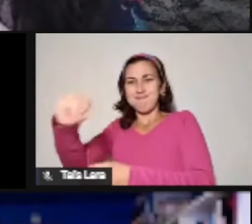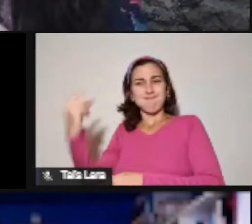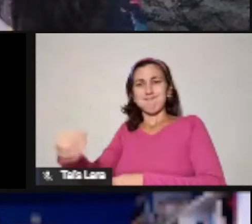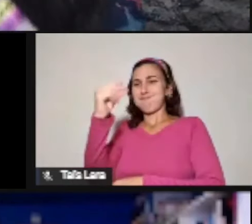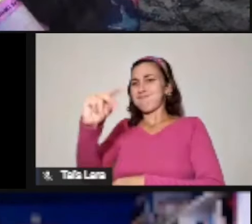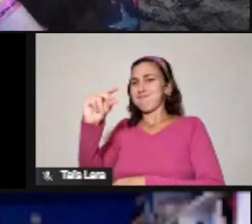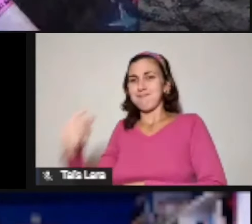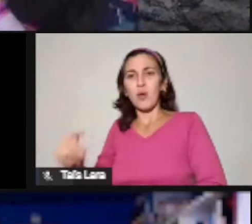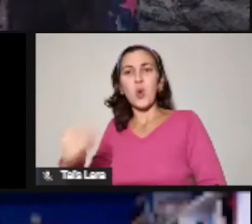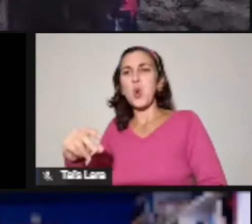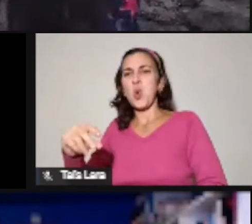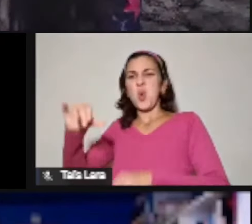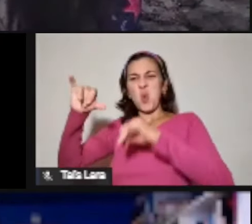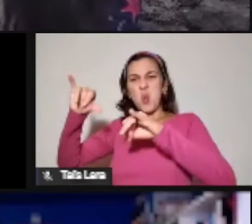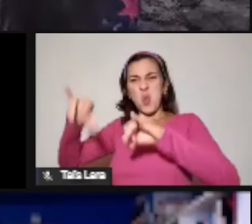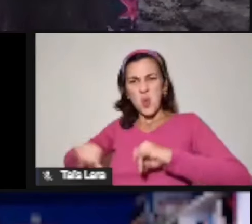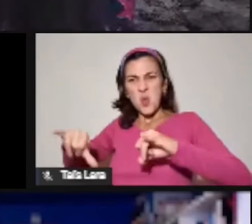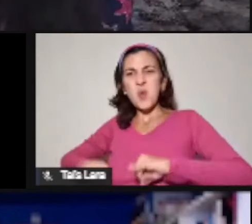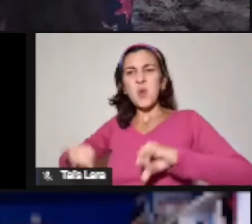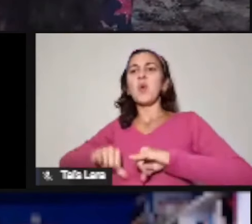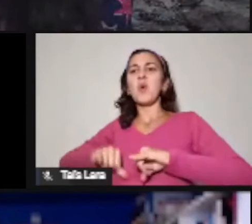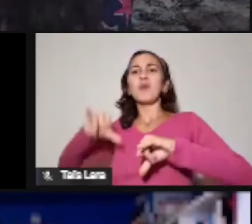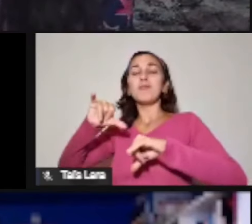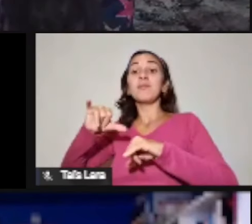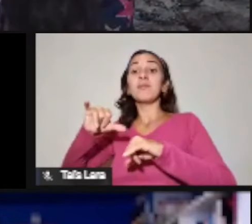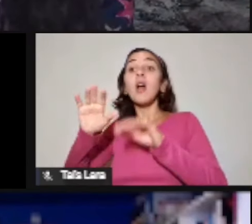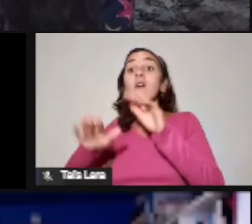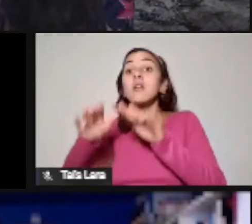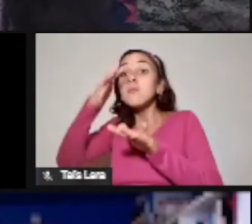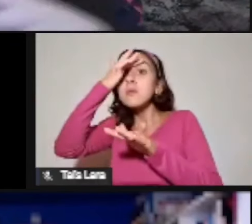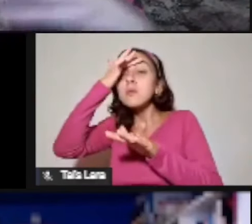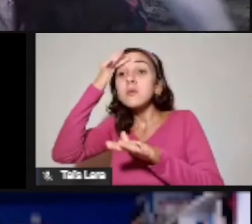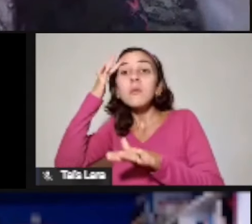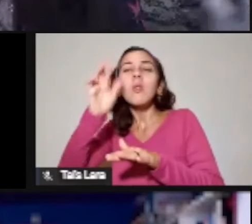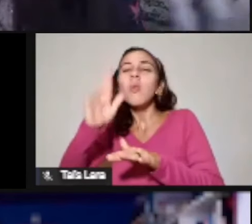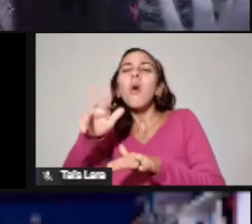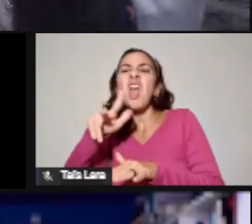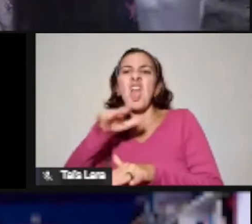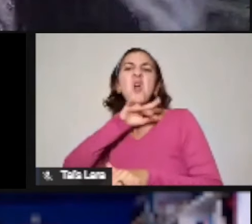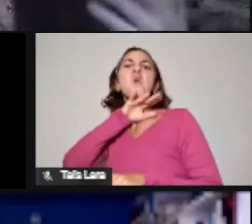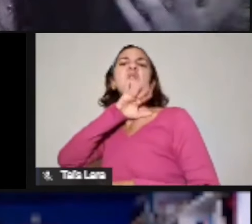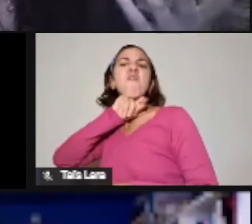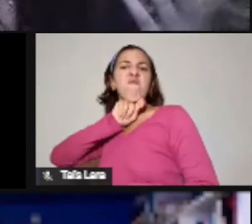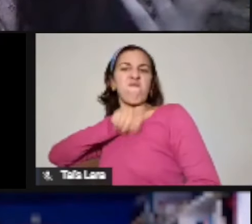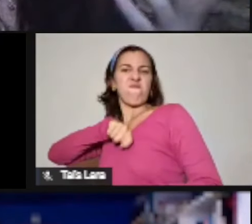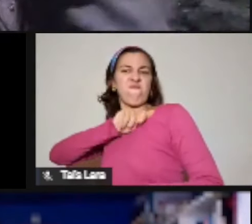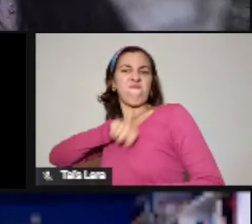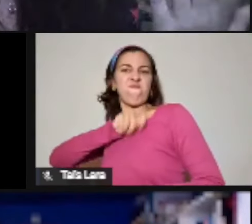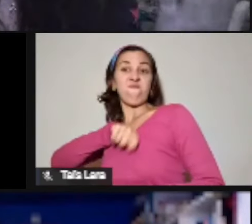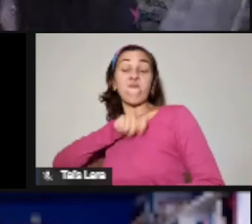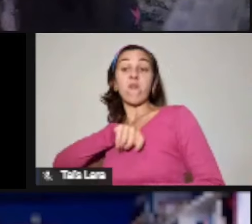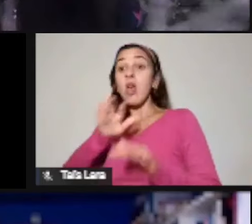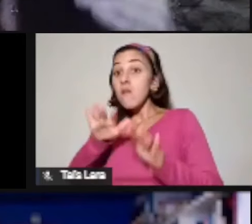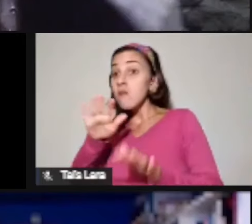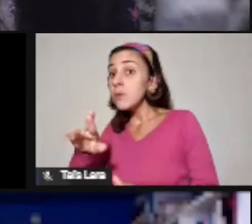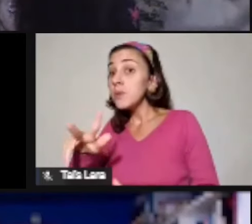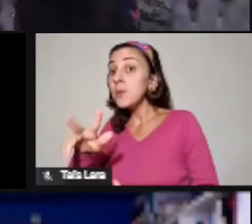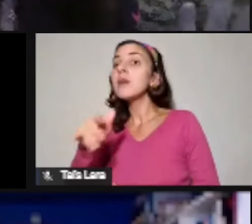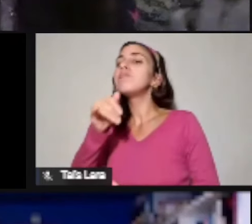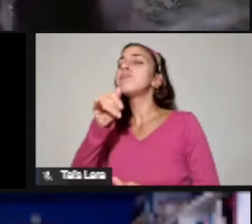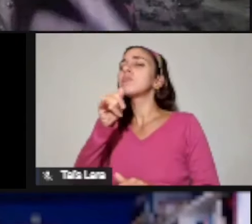pessoa criminosa, ruim. O que, que essa família precisou, Fafá? Primeiro, um grupo que foi criado lá na Escola de Ser pelos próprios pais